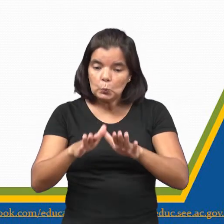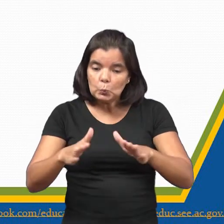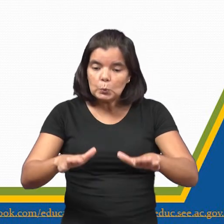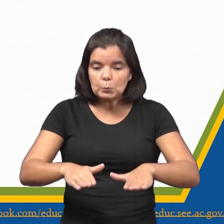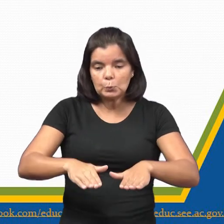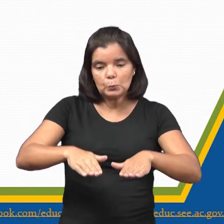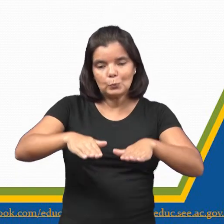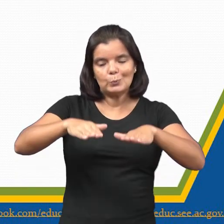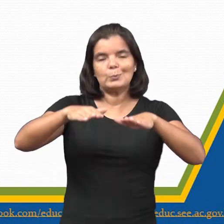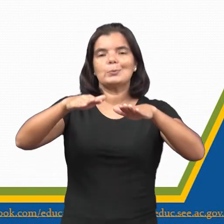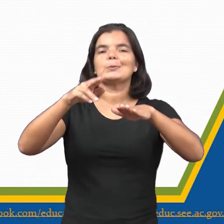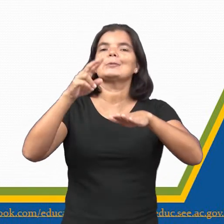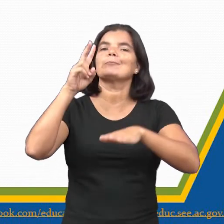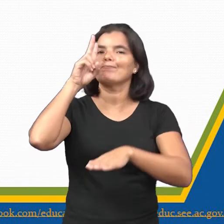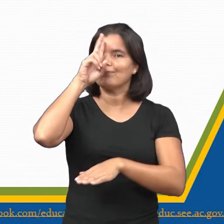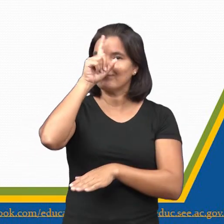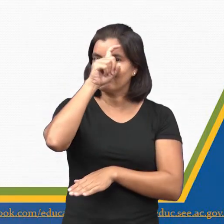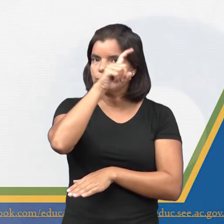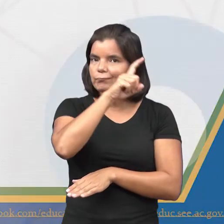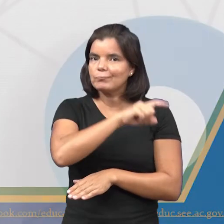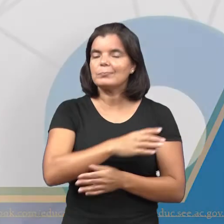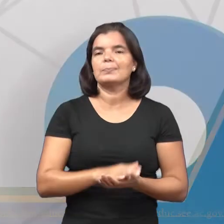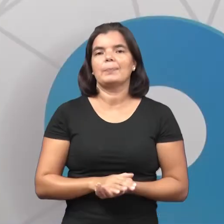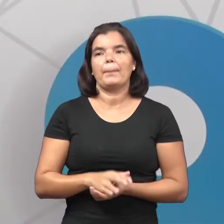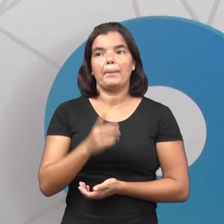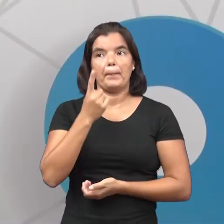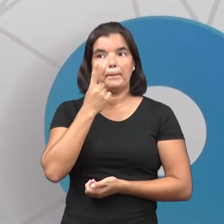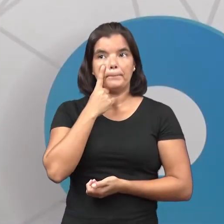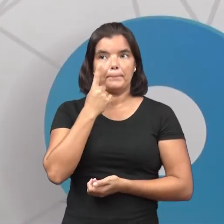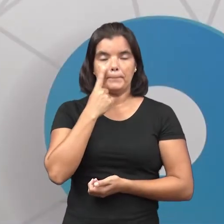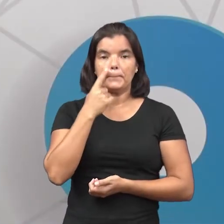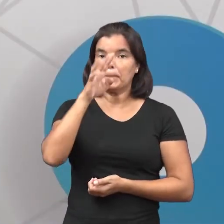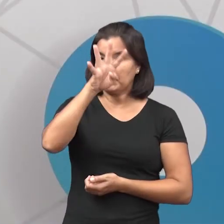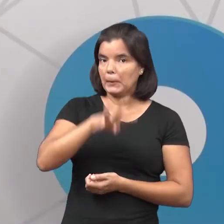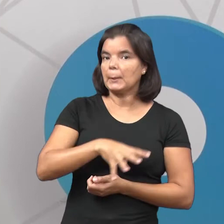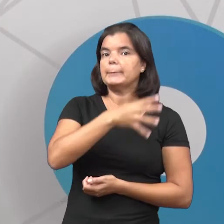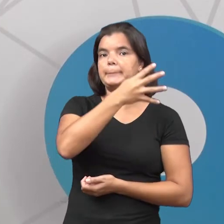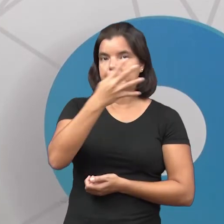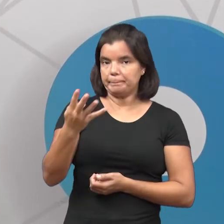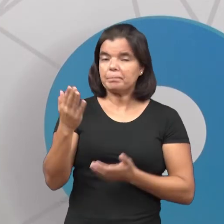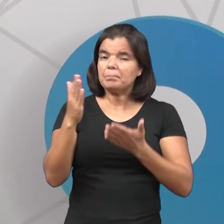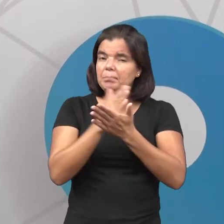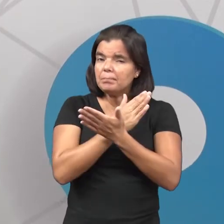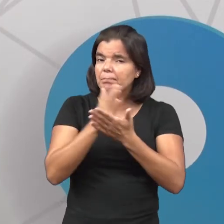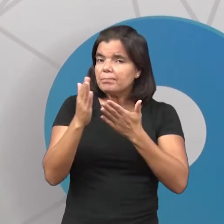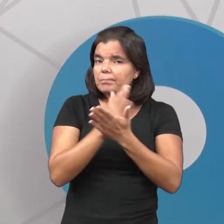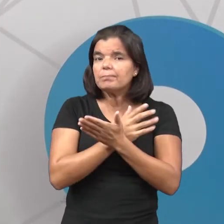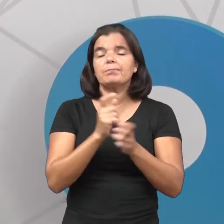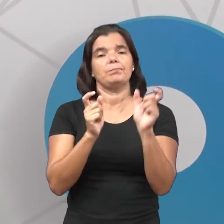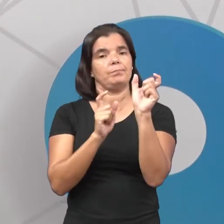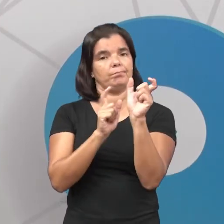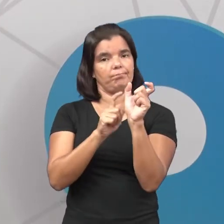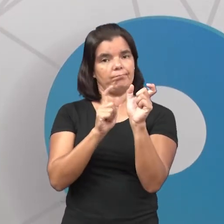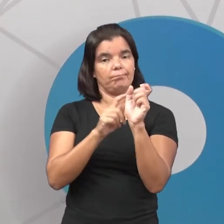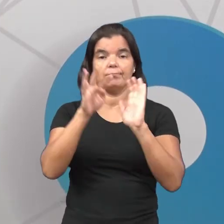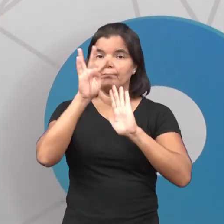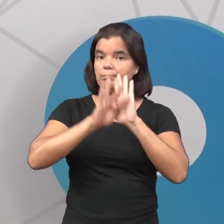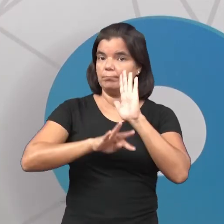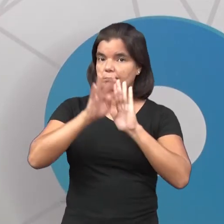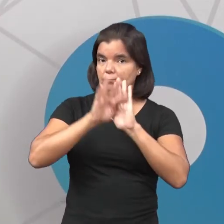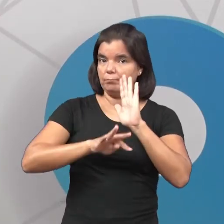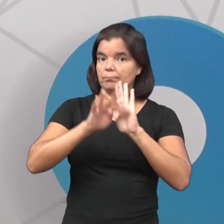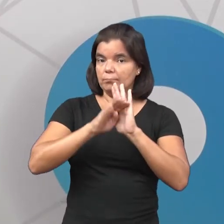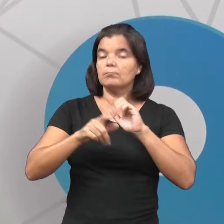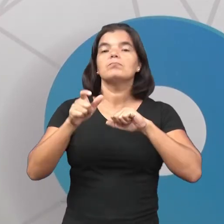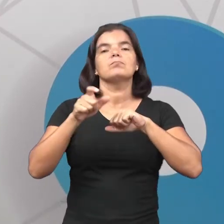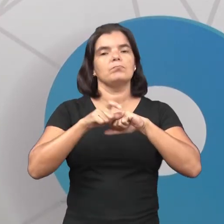também eram devastadoras. Observe que nós grifamos algumas palavrinhas lá no texto. Elas